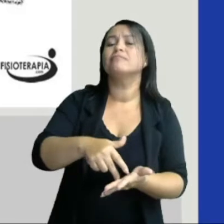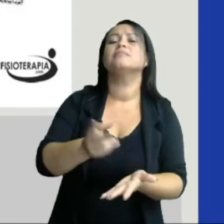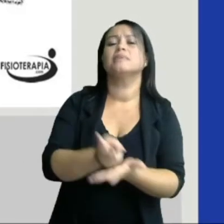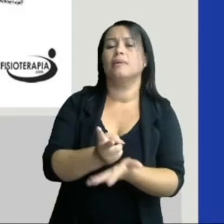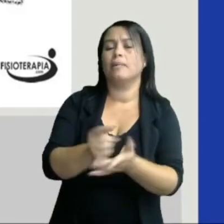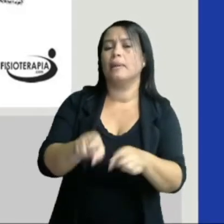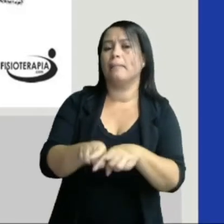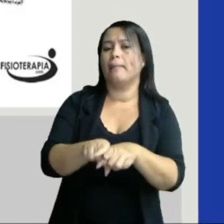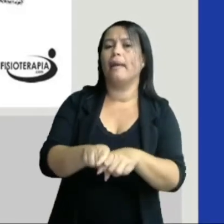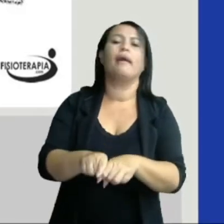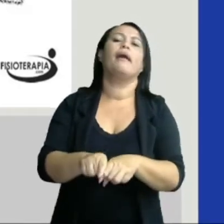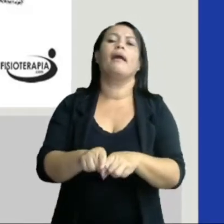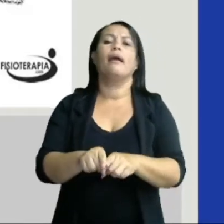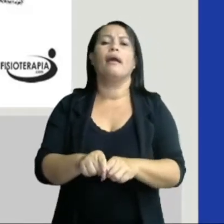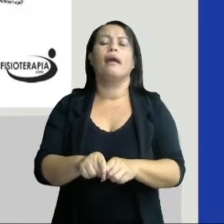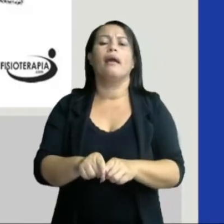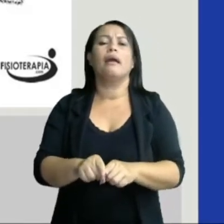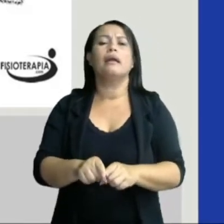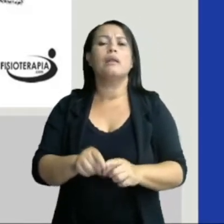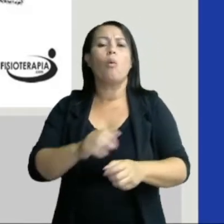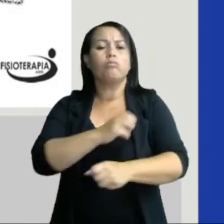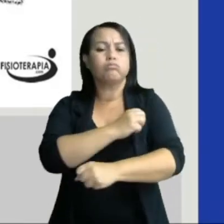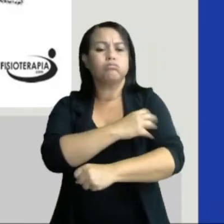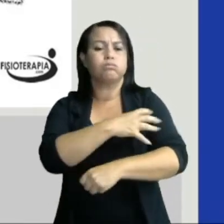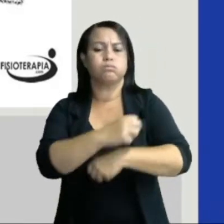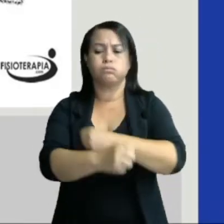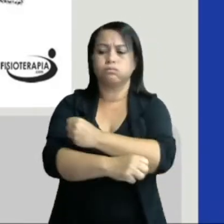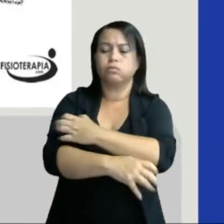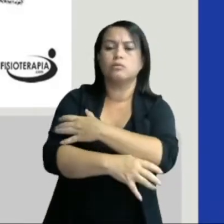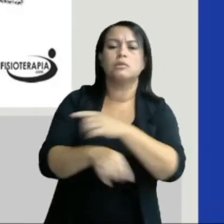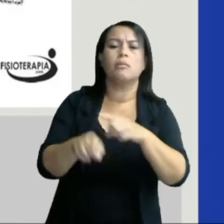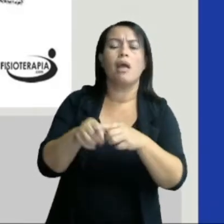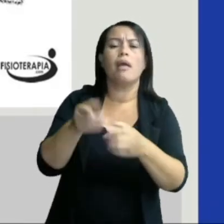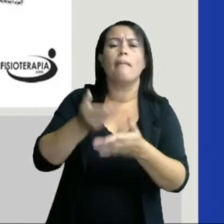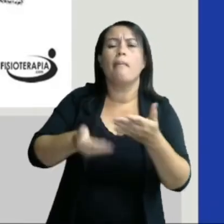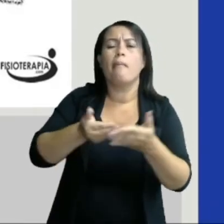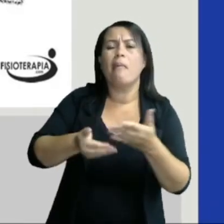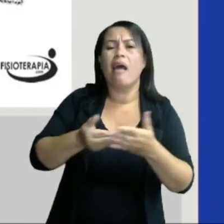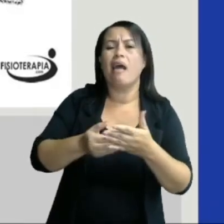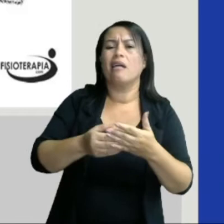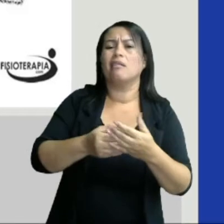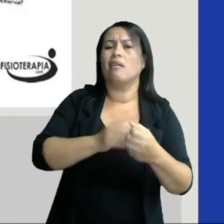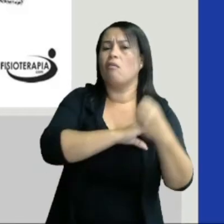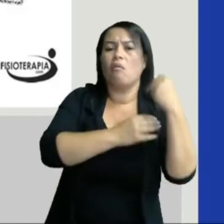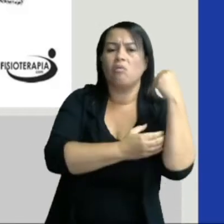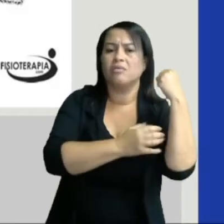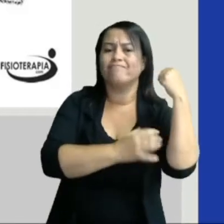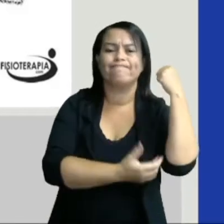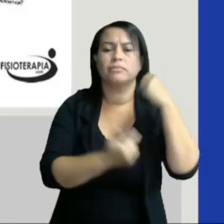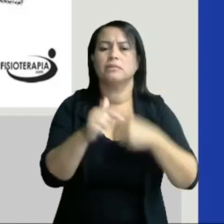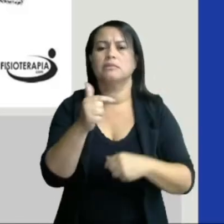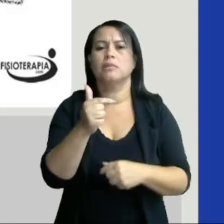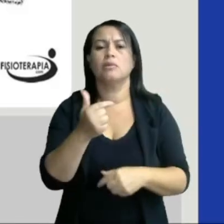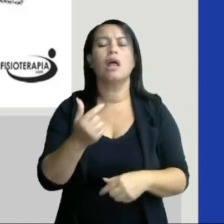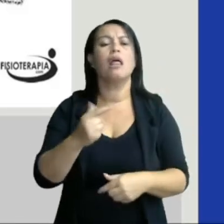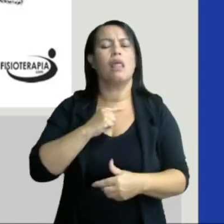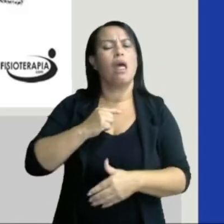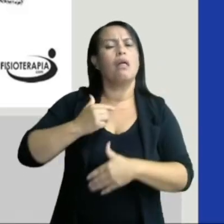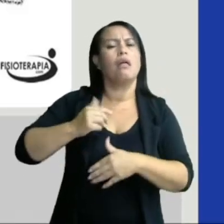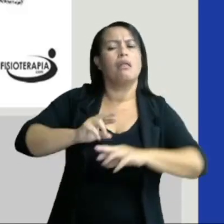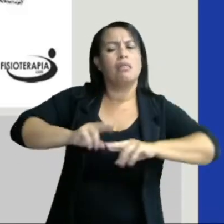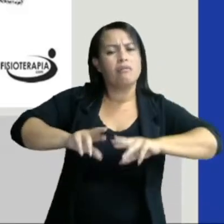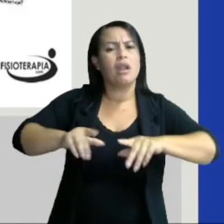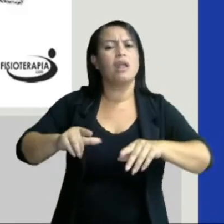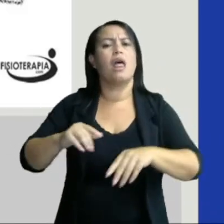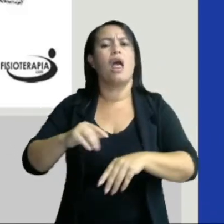sistema muscular perde um pouco a força e o controle, o tônus muscular ele é alterado. Então, tem vários tremores